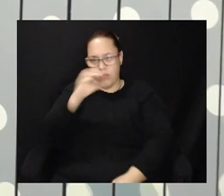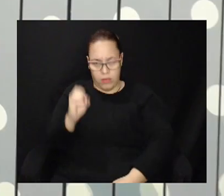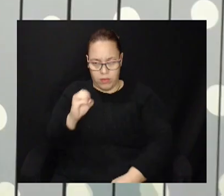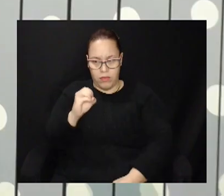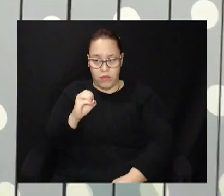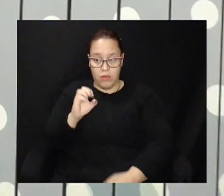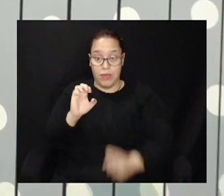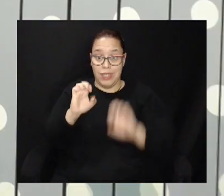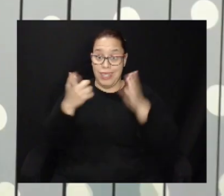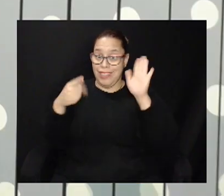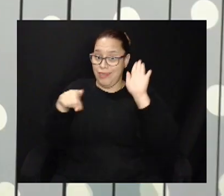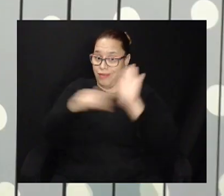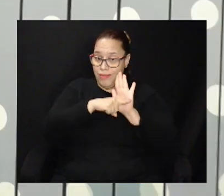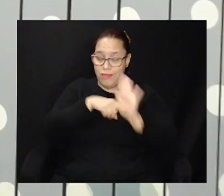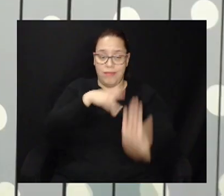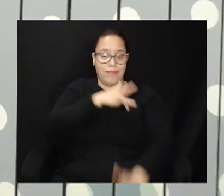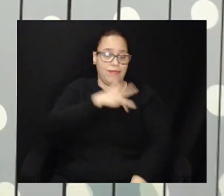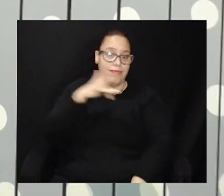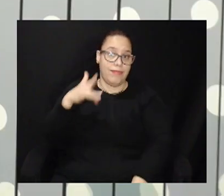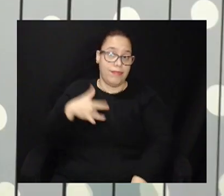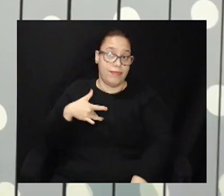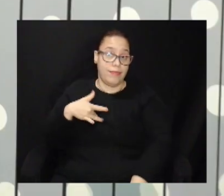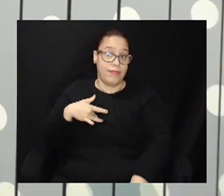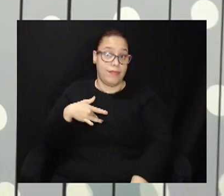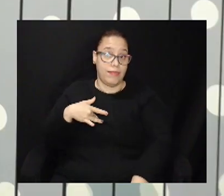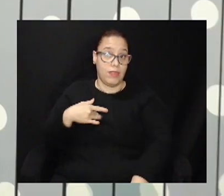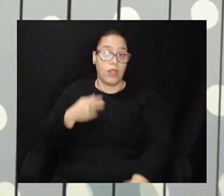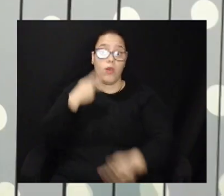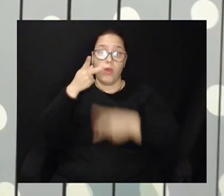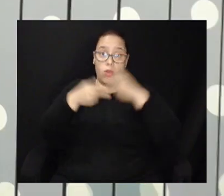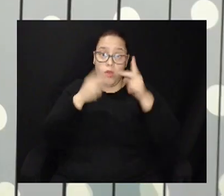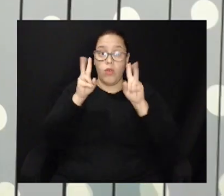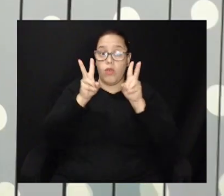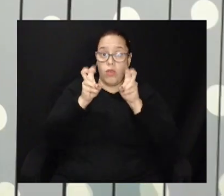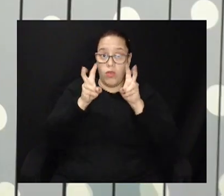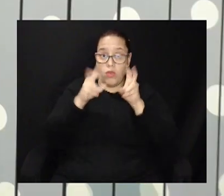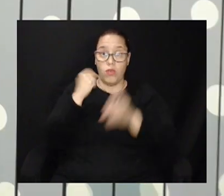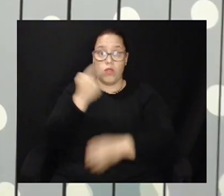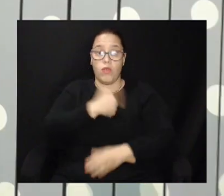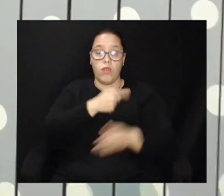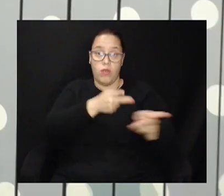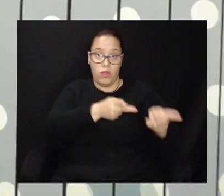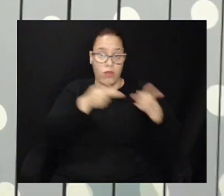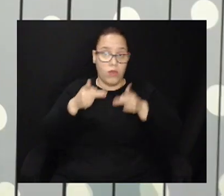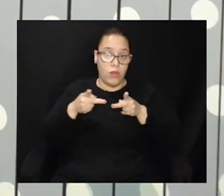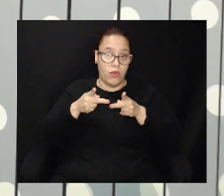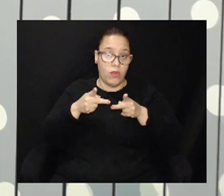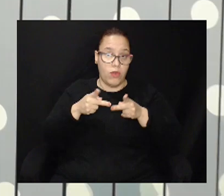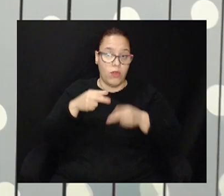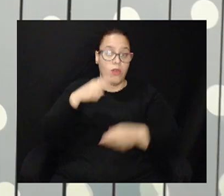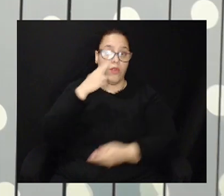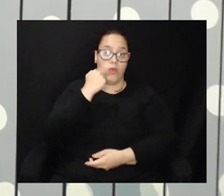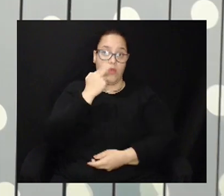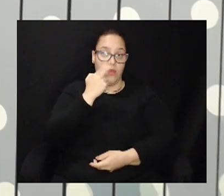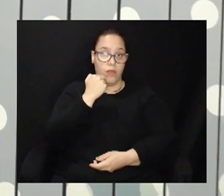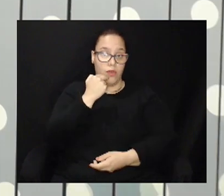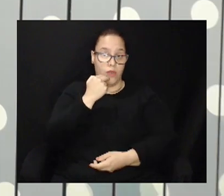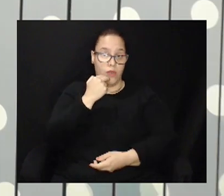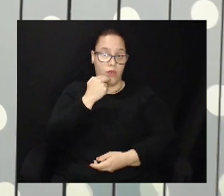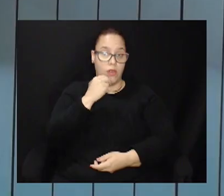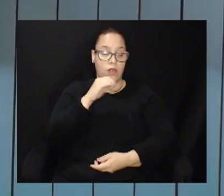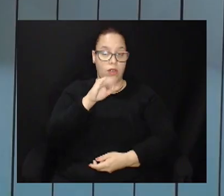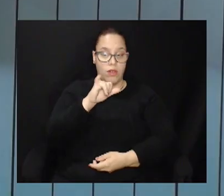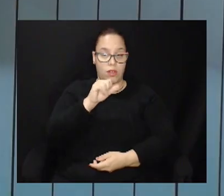negativos à saúde. E para abordar esse assunto, nossa convidada é a nutricionista Yasmin Sgarbi.